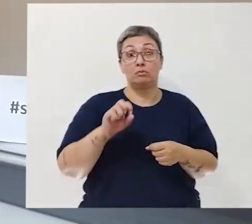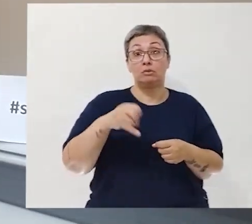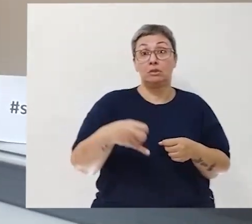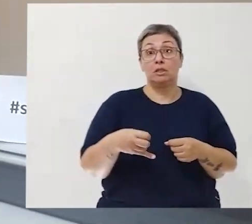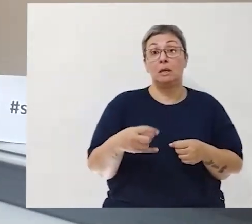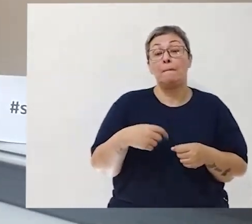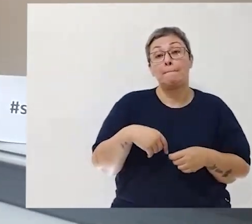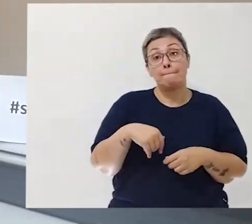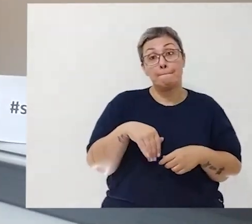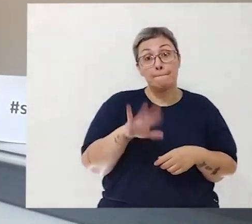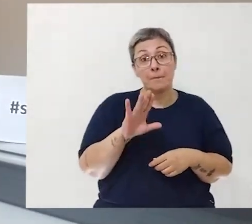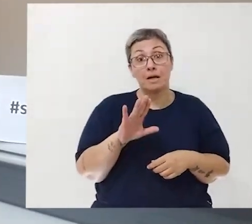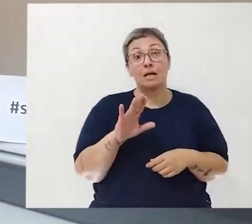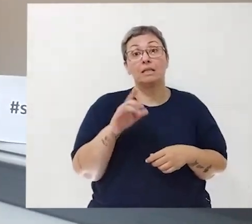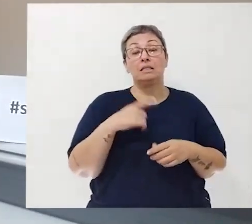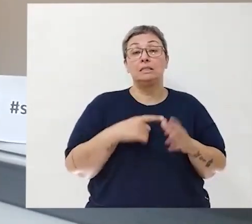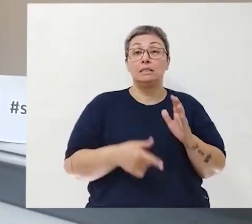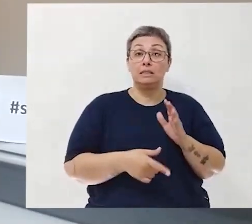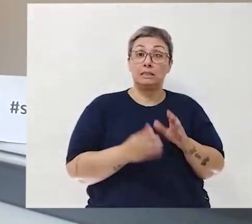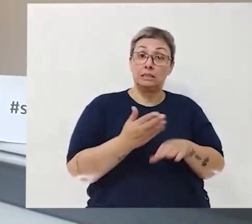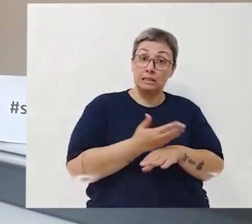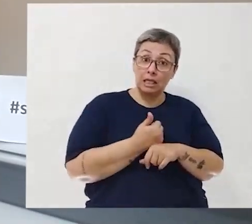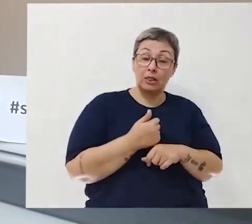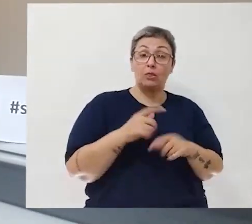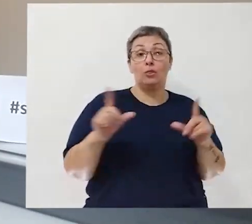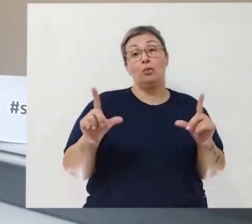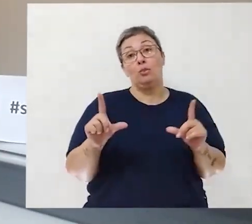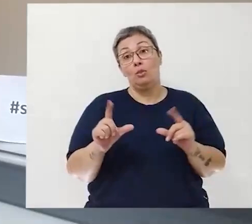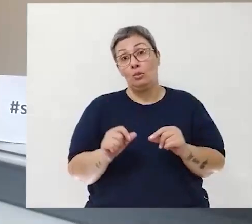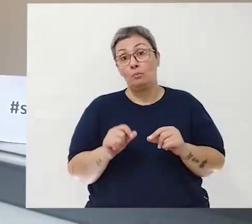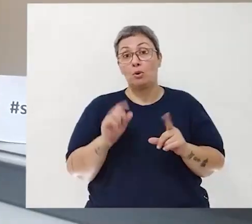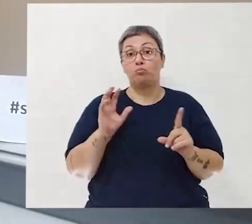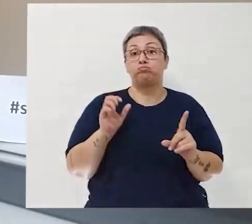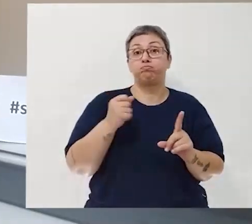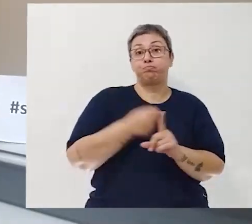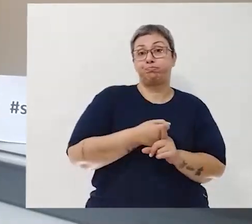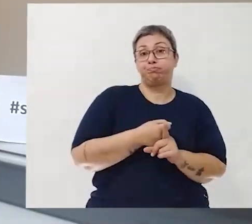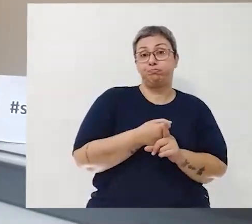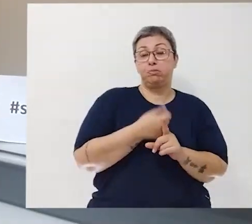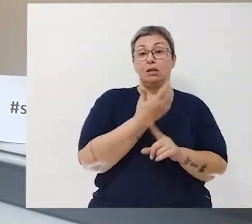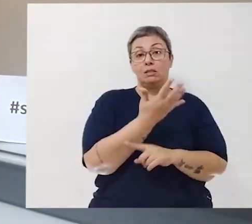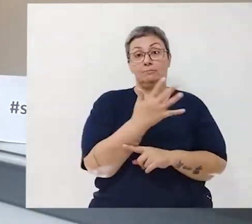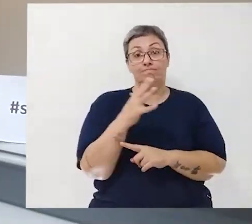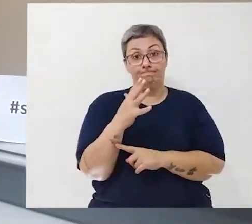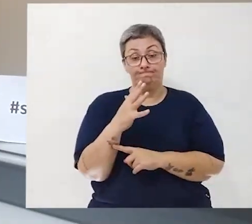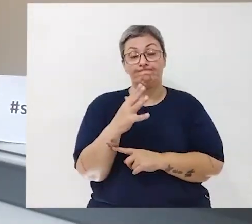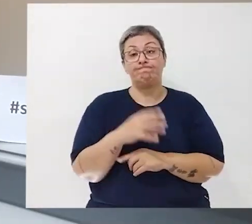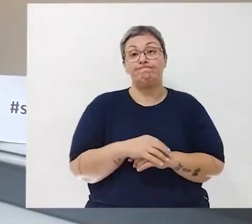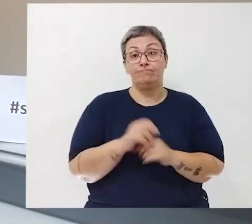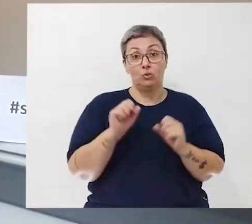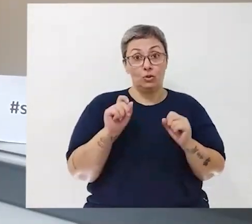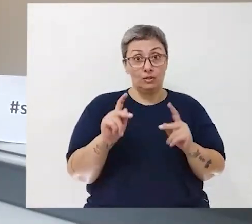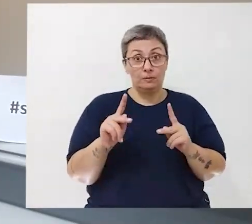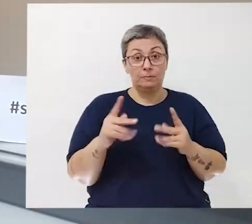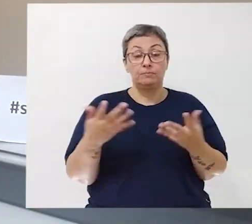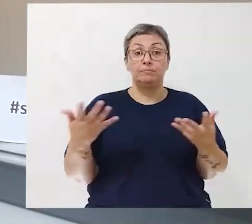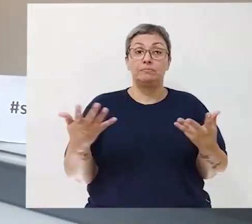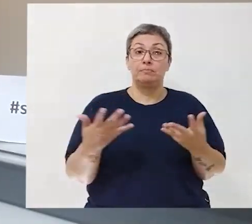renováveis, mais cedo diminuiremos grandes impactos no meio ambiente,